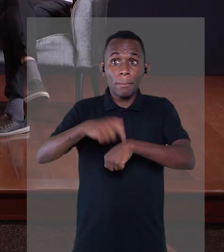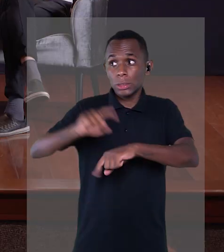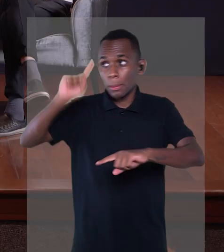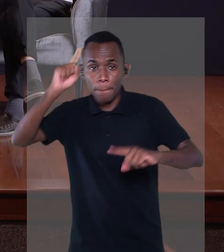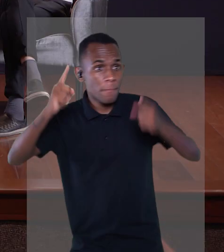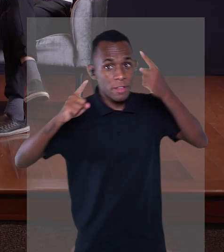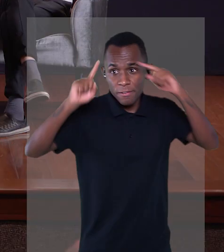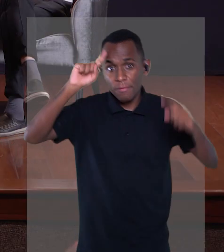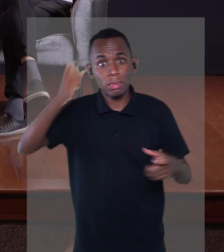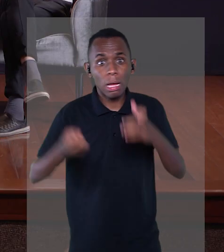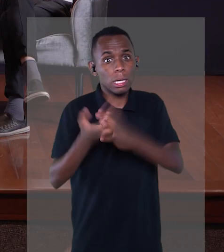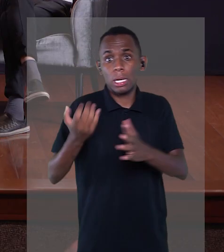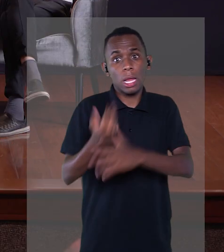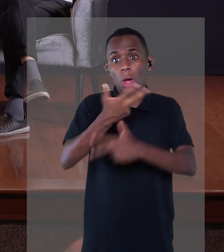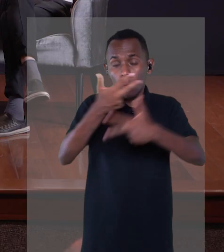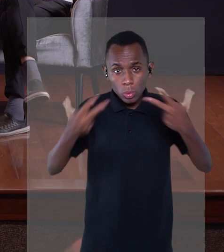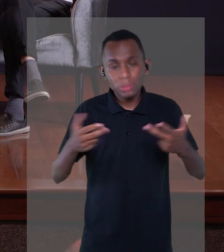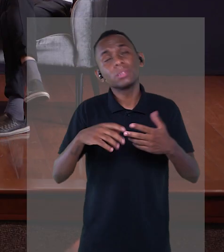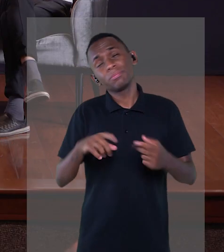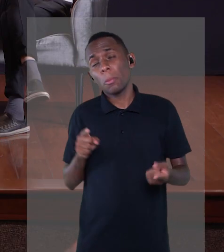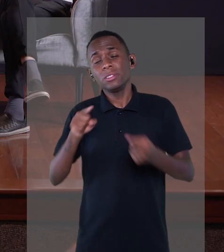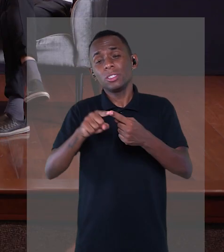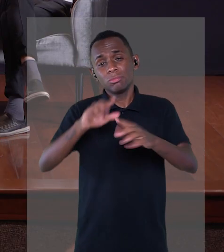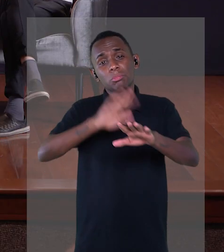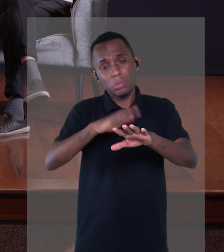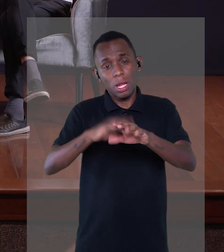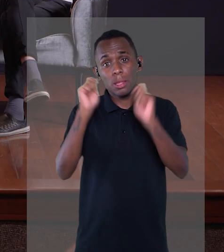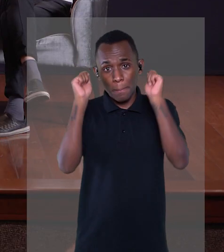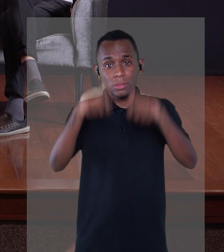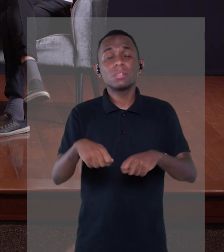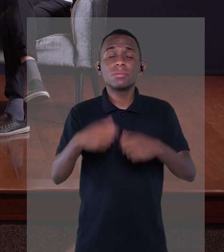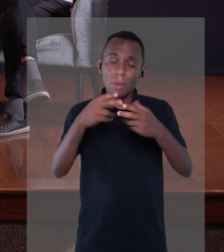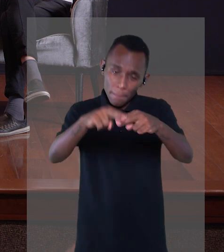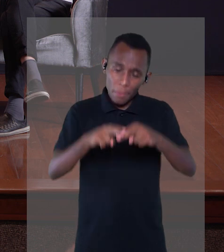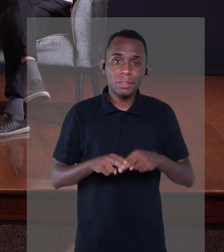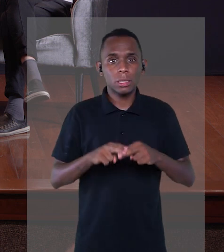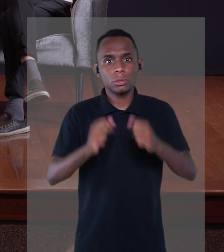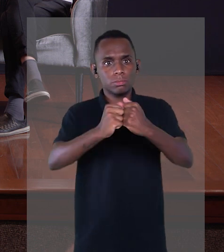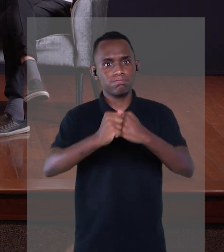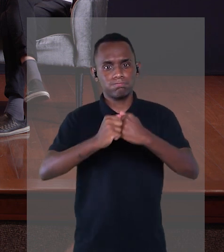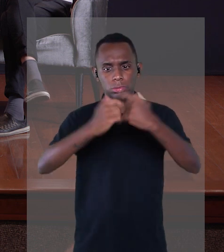de informalidade, mas essa que foi a graça também da coisa, né? E aquele